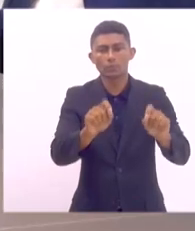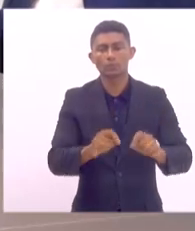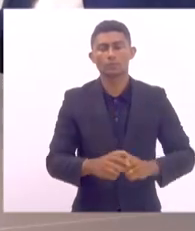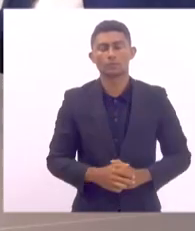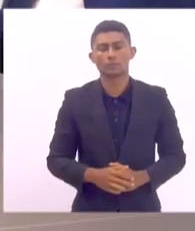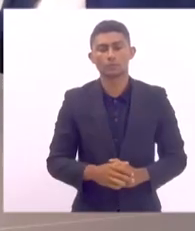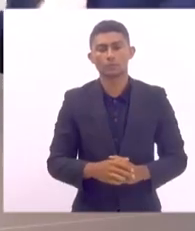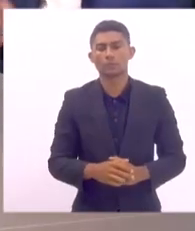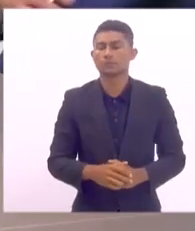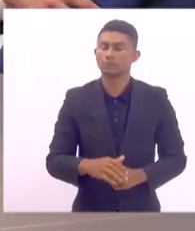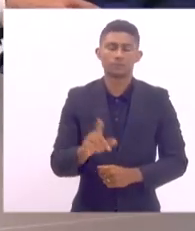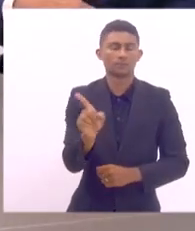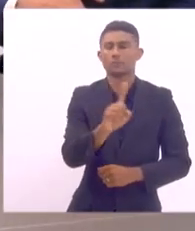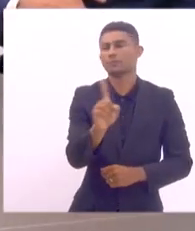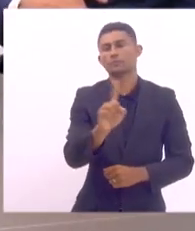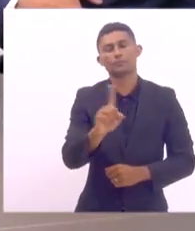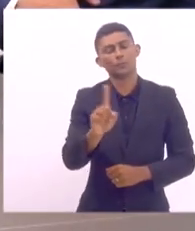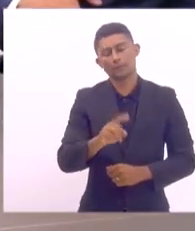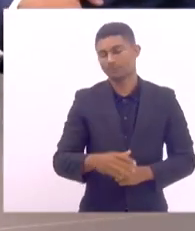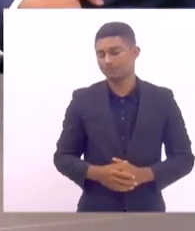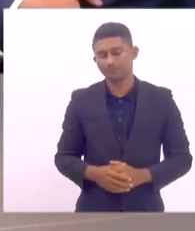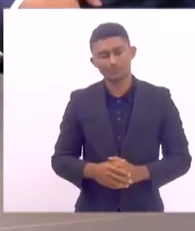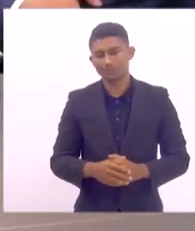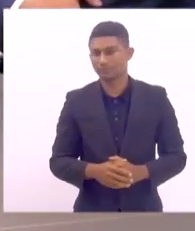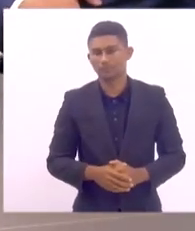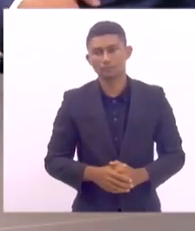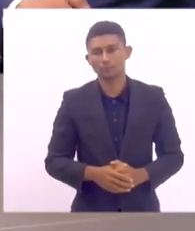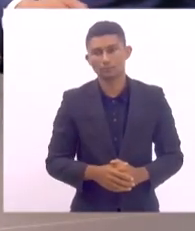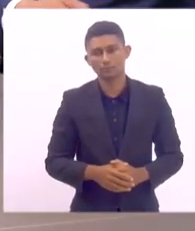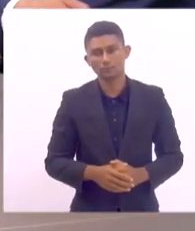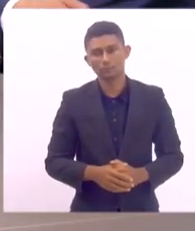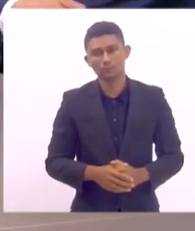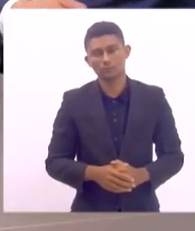Então, mas não é assim. Foi assim na sua...